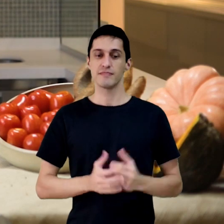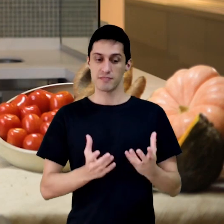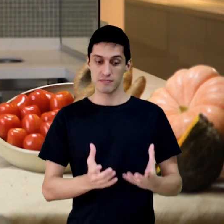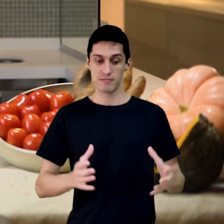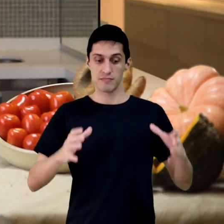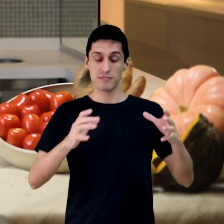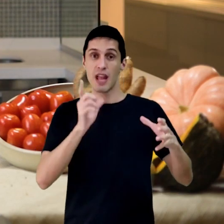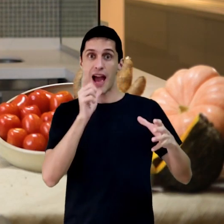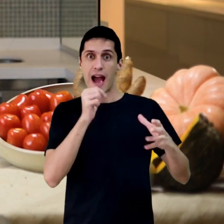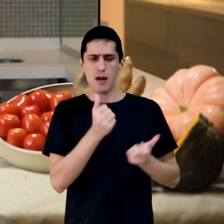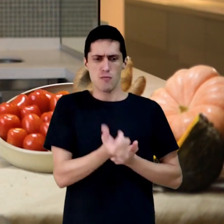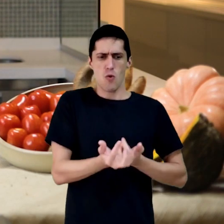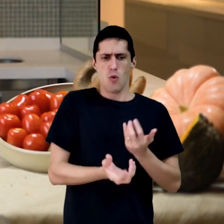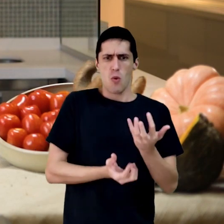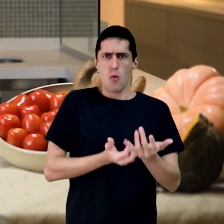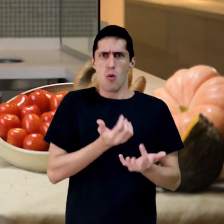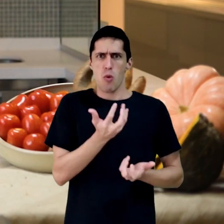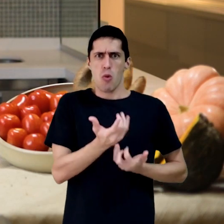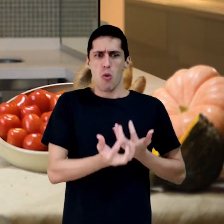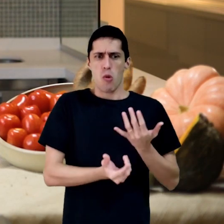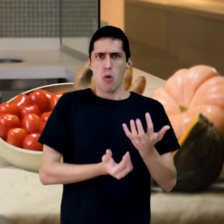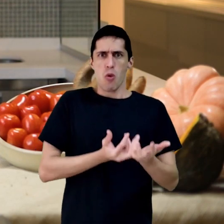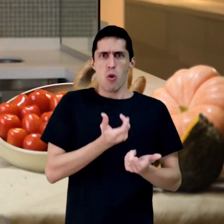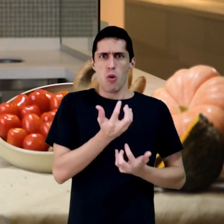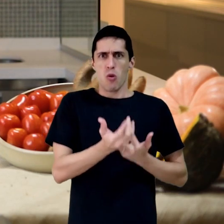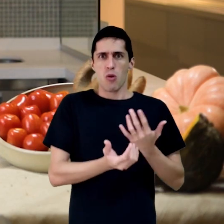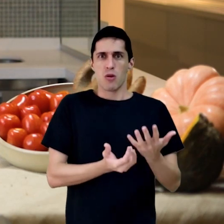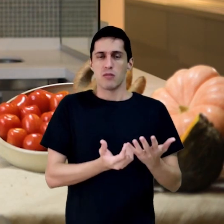Aqui água fervendo, tá?